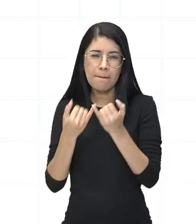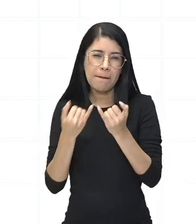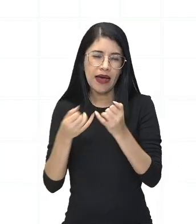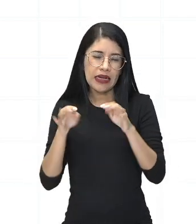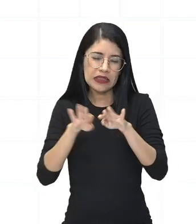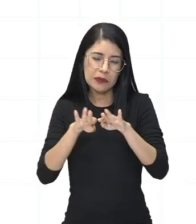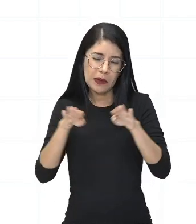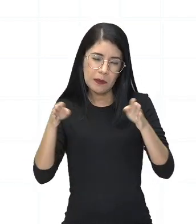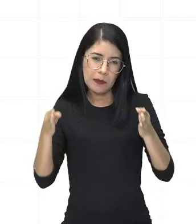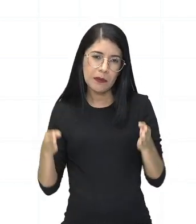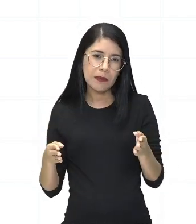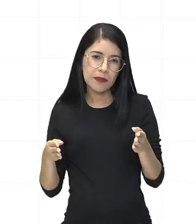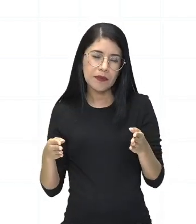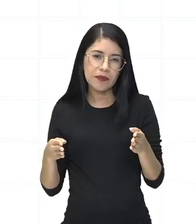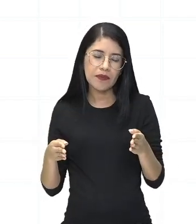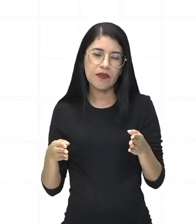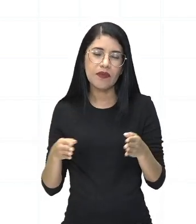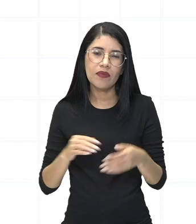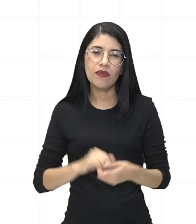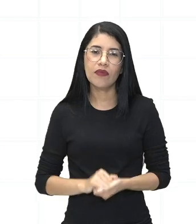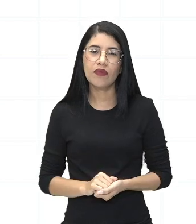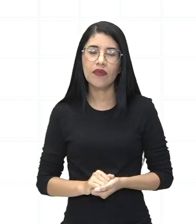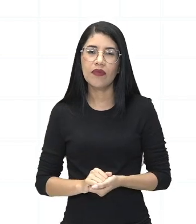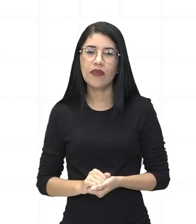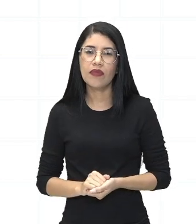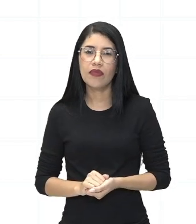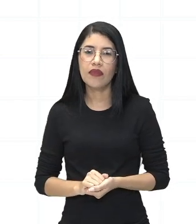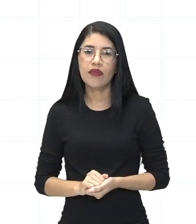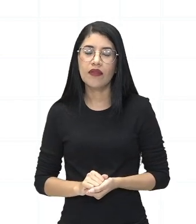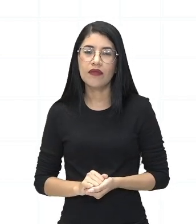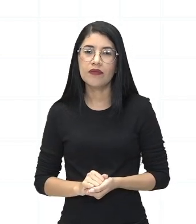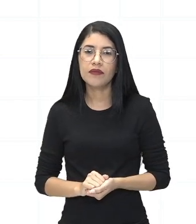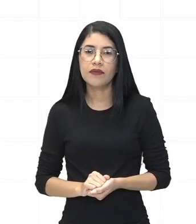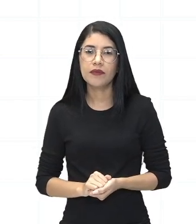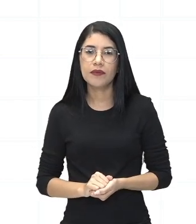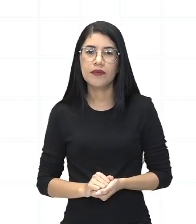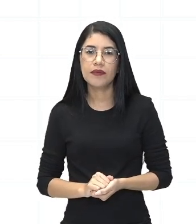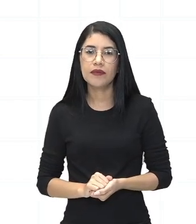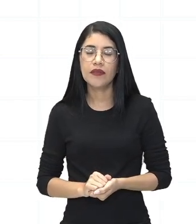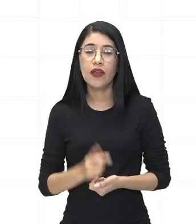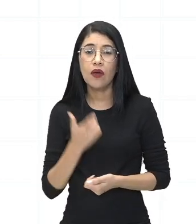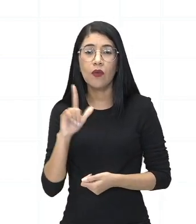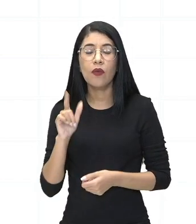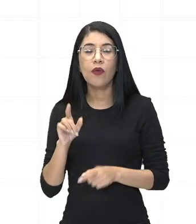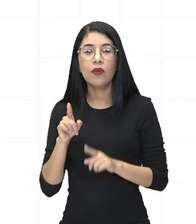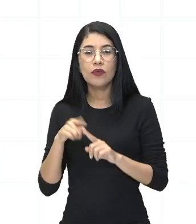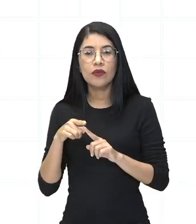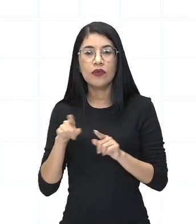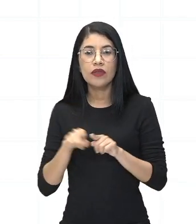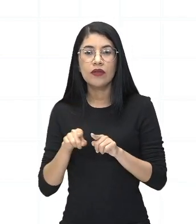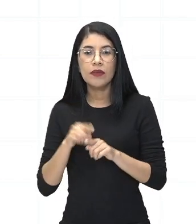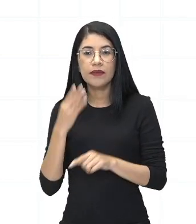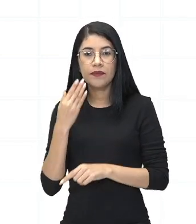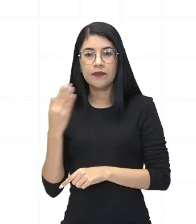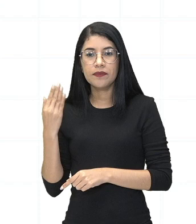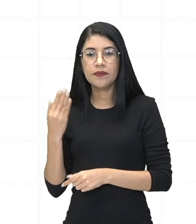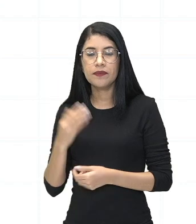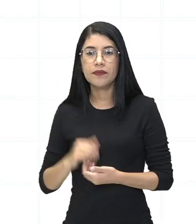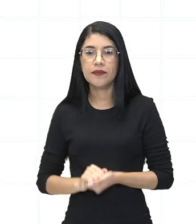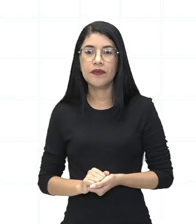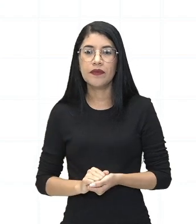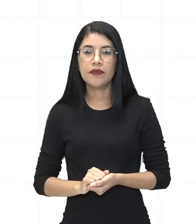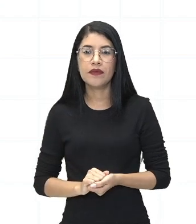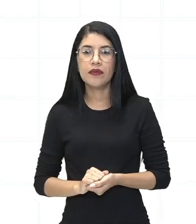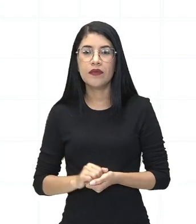Na horizontal, como se fosse um teto. Aí nós temos outros estilos, tá, de